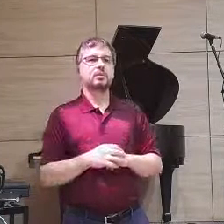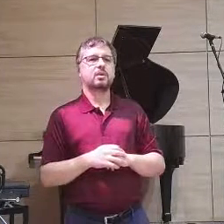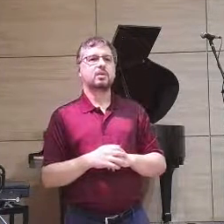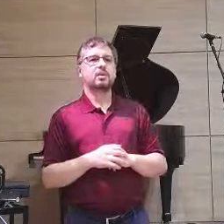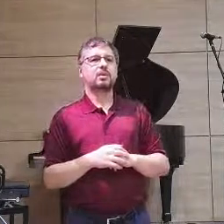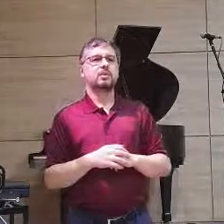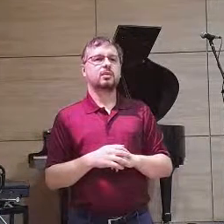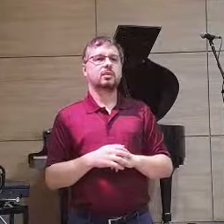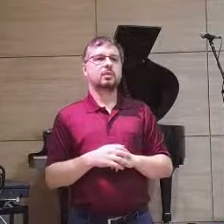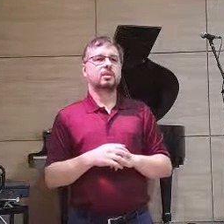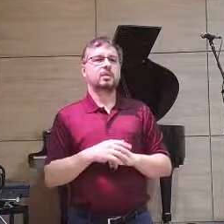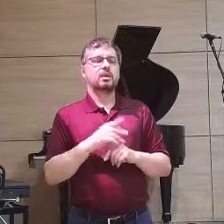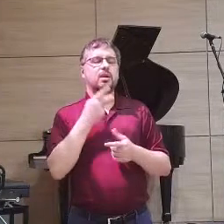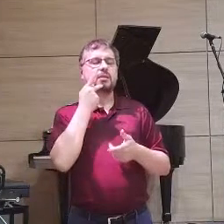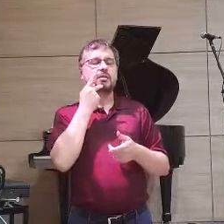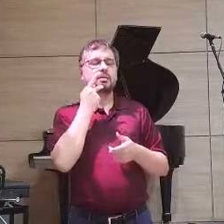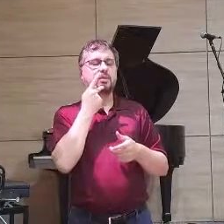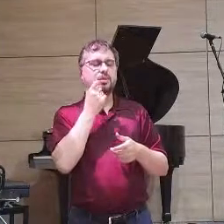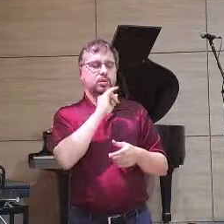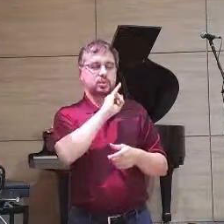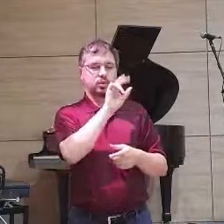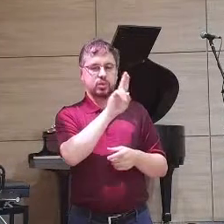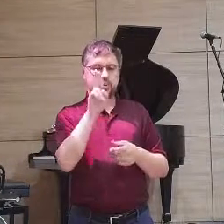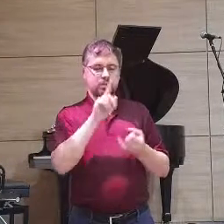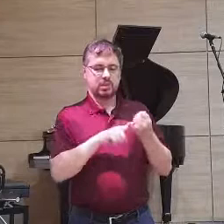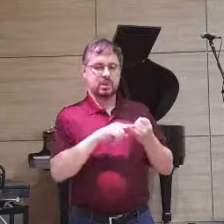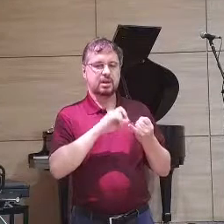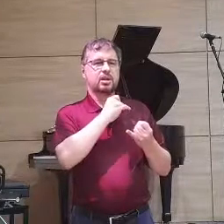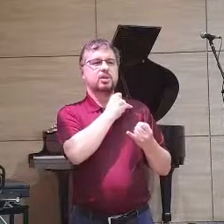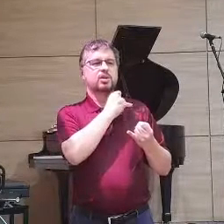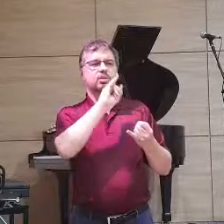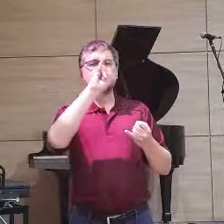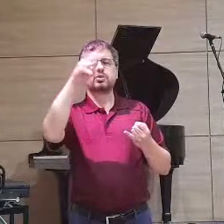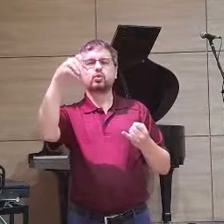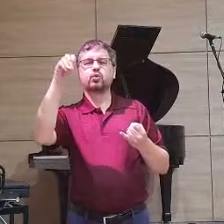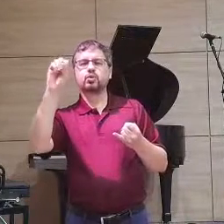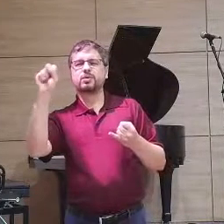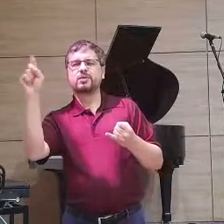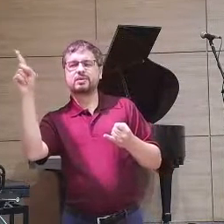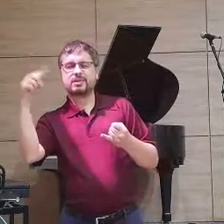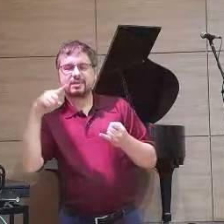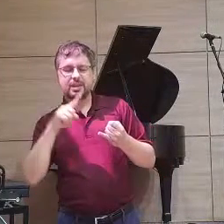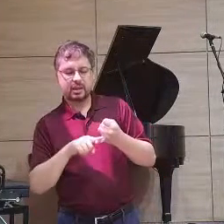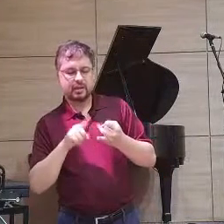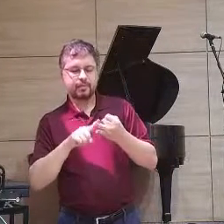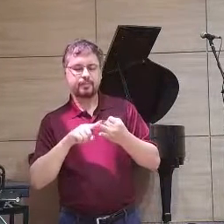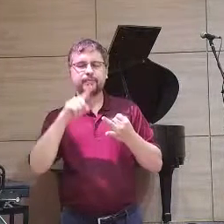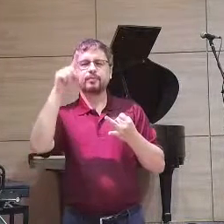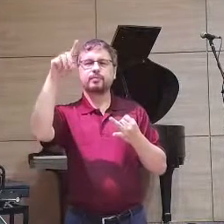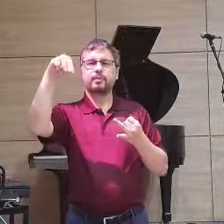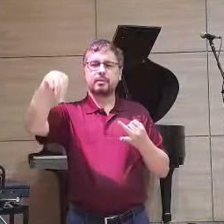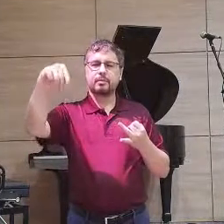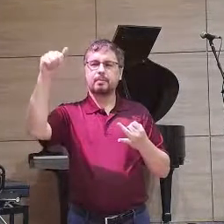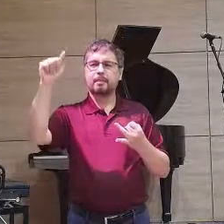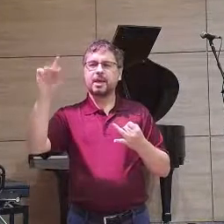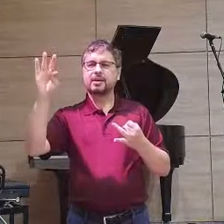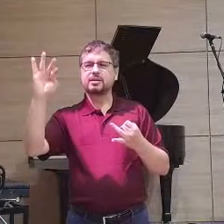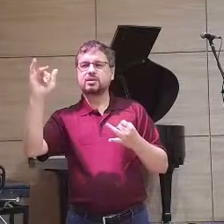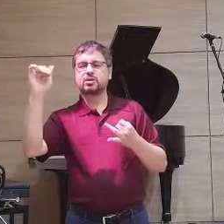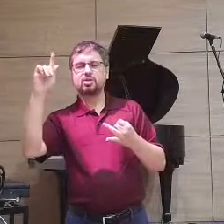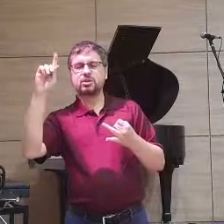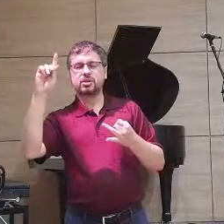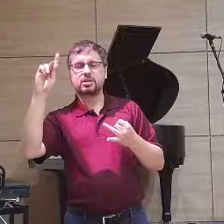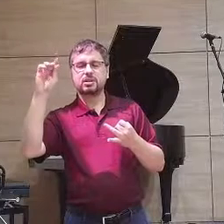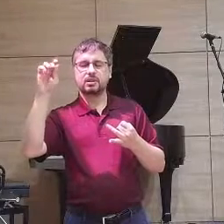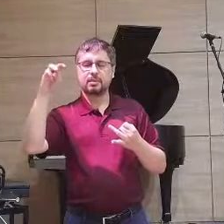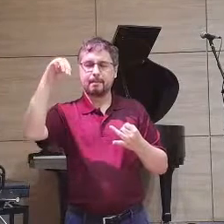chamado barsabás é o justo e também o Matias e o Versículo 26 vai